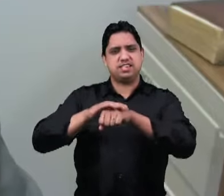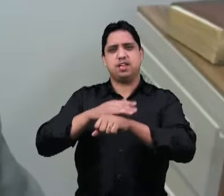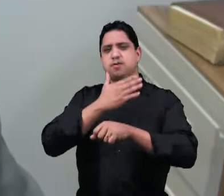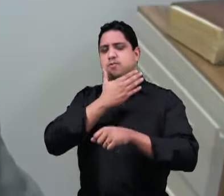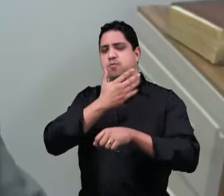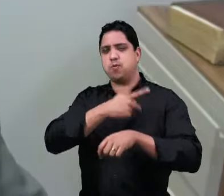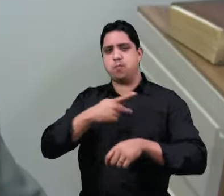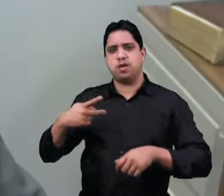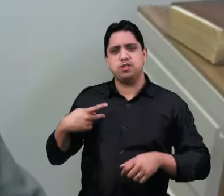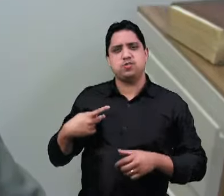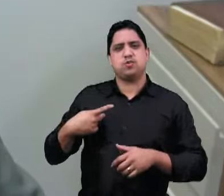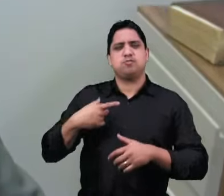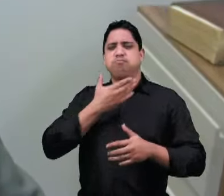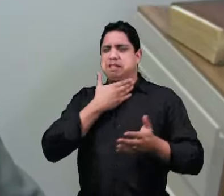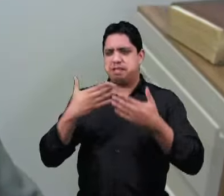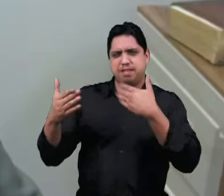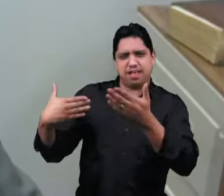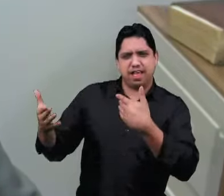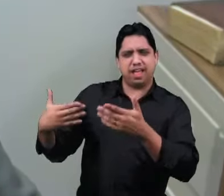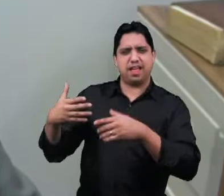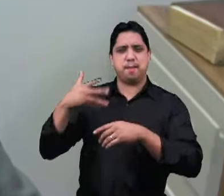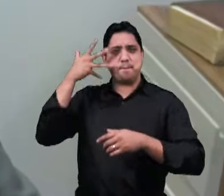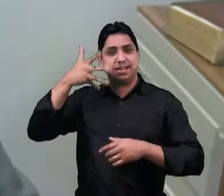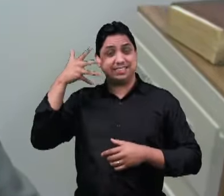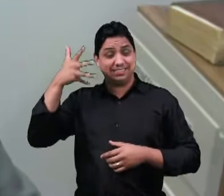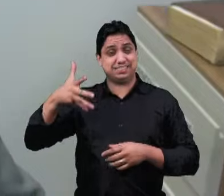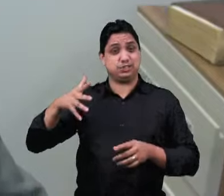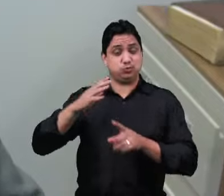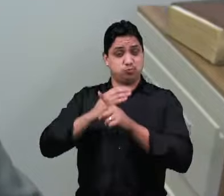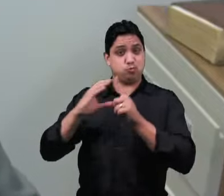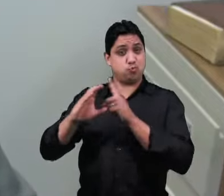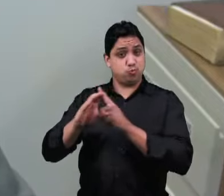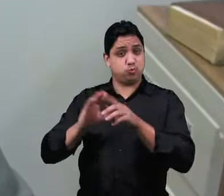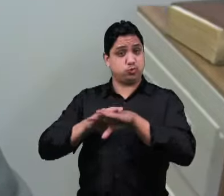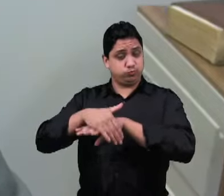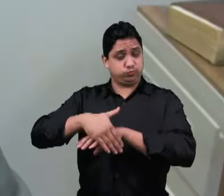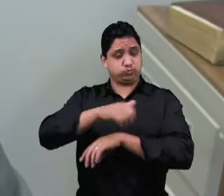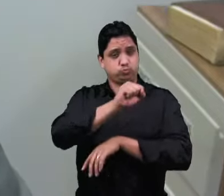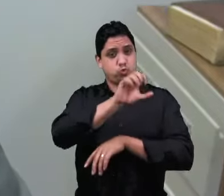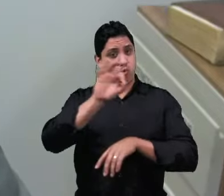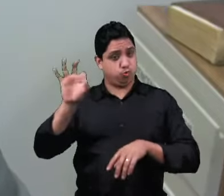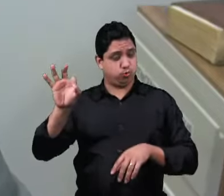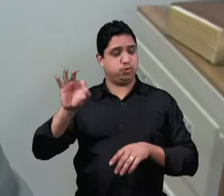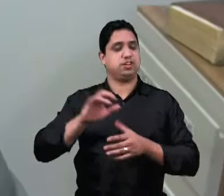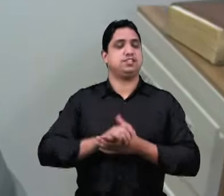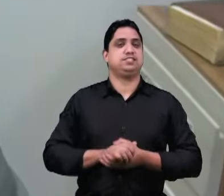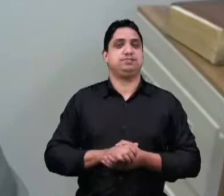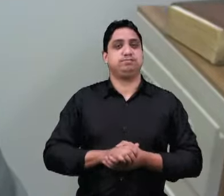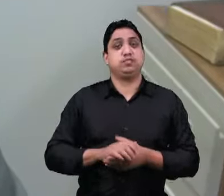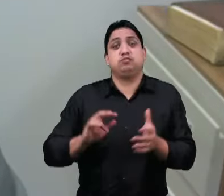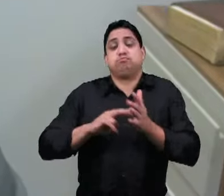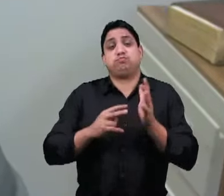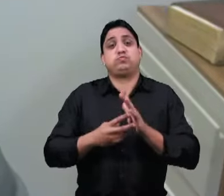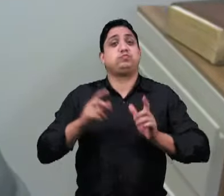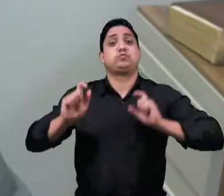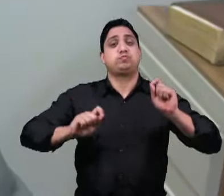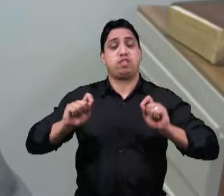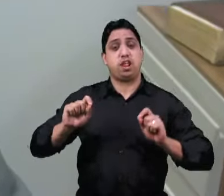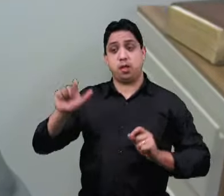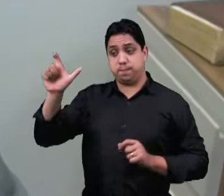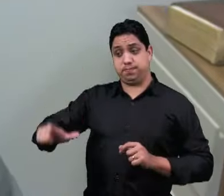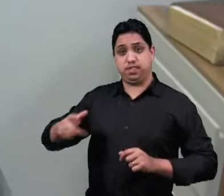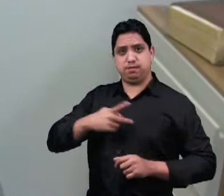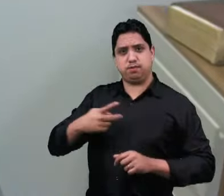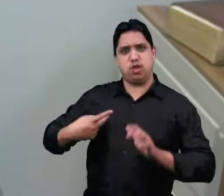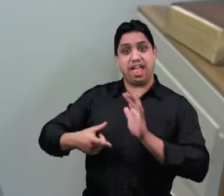vai entregar uma palavra, uma mensagem de esperança, uma palavra de salvação às 8 horas da noite. E, ou seja, esse pastor, ele